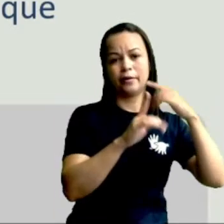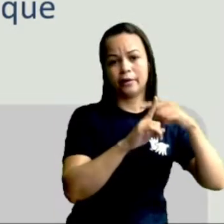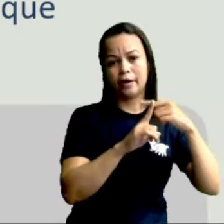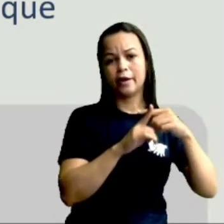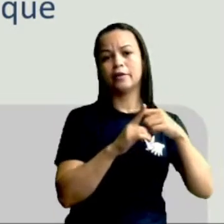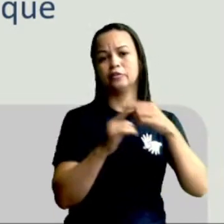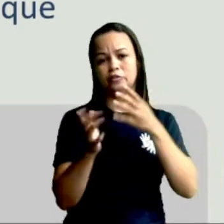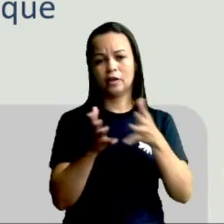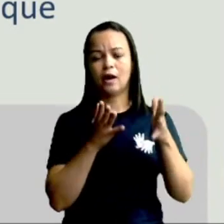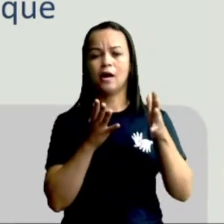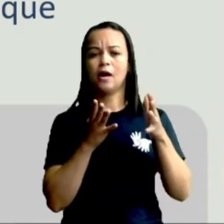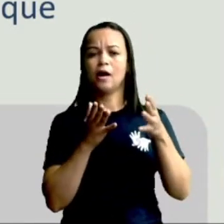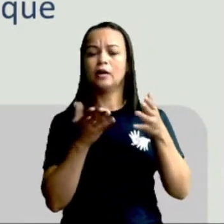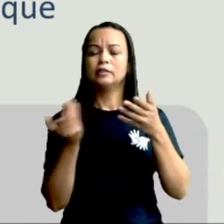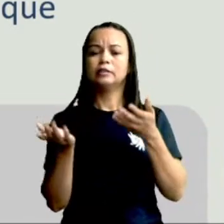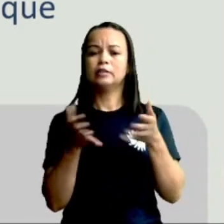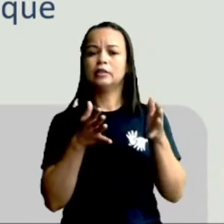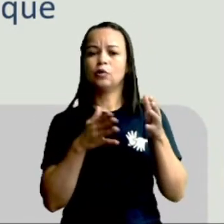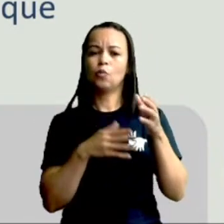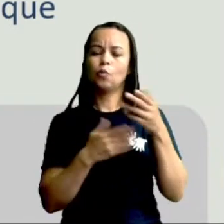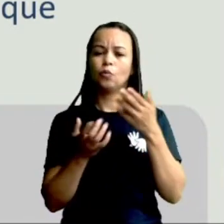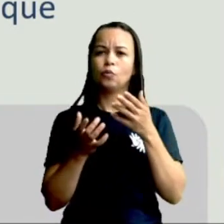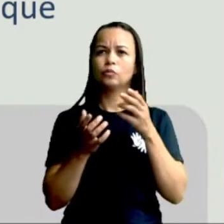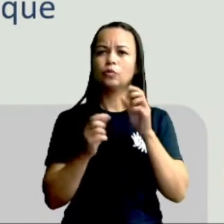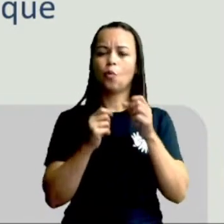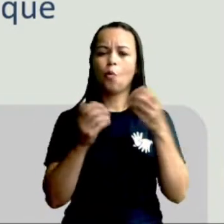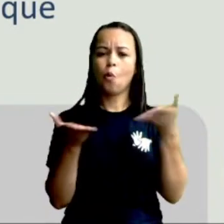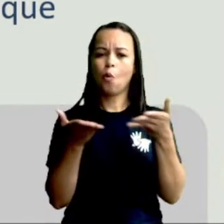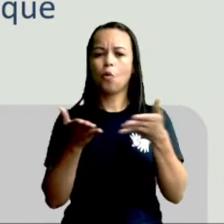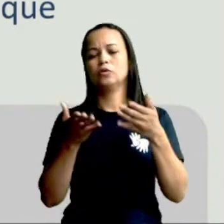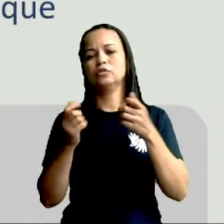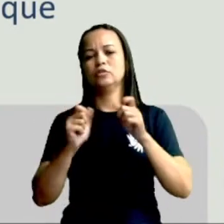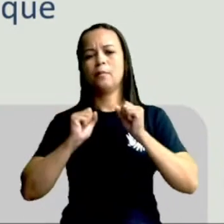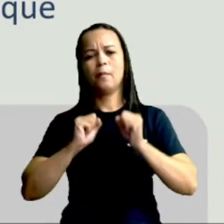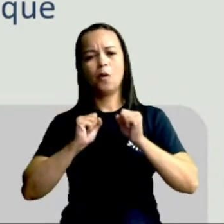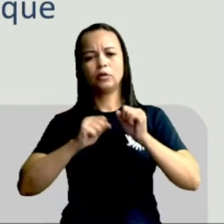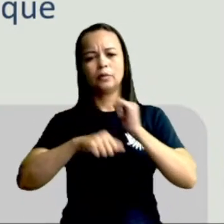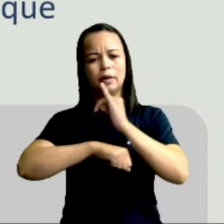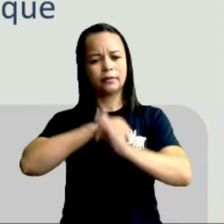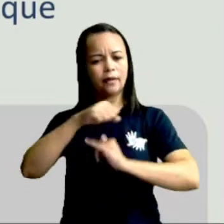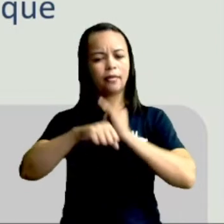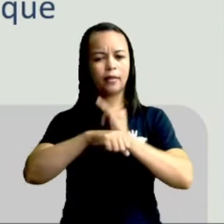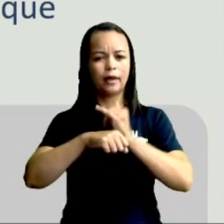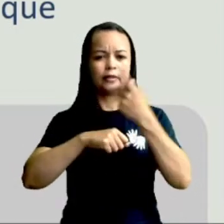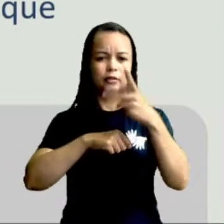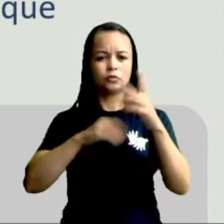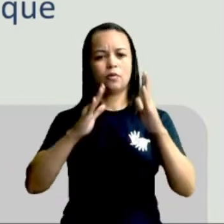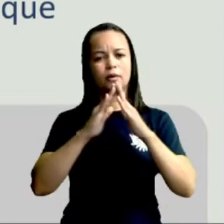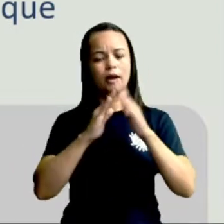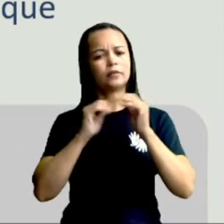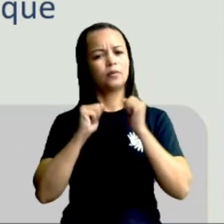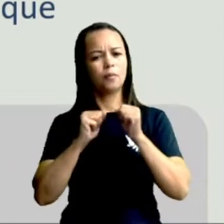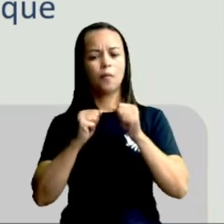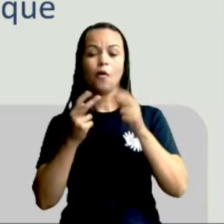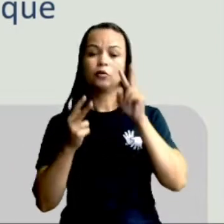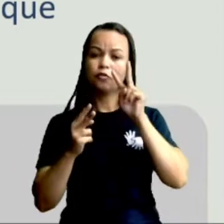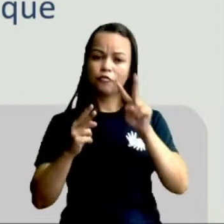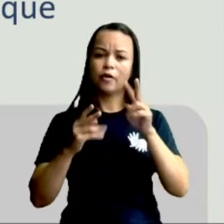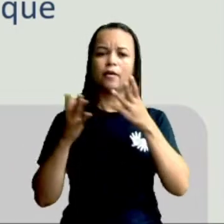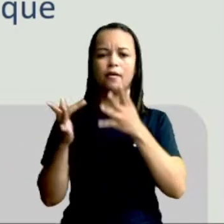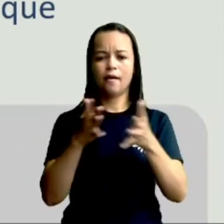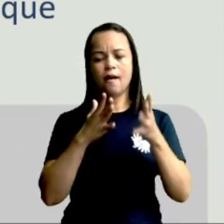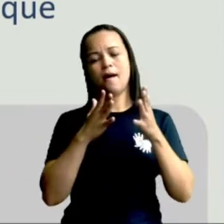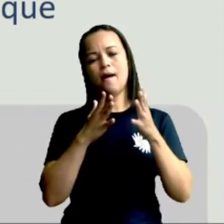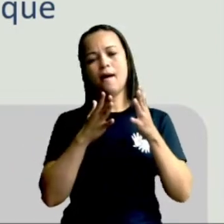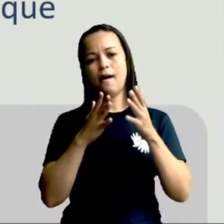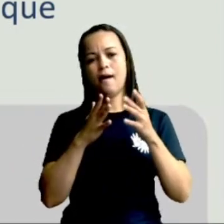você assistir um culto. Hoje você consegue acessar a internet da sua casa e assistir ao culto, assistir a missa. Então, mudou muita coisa,